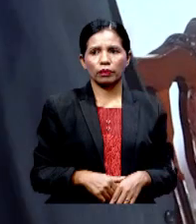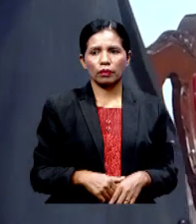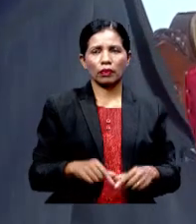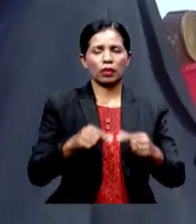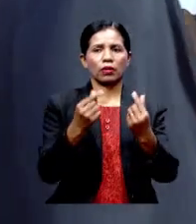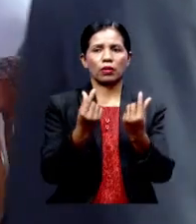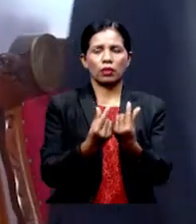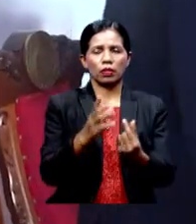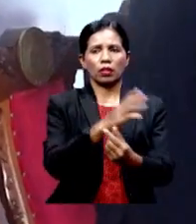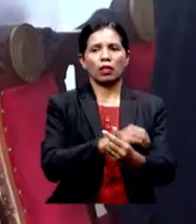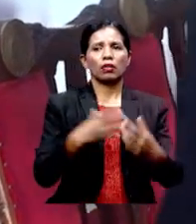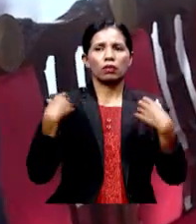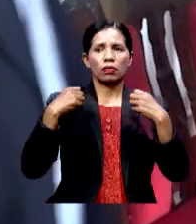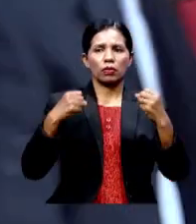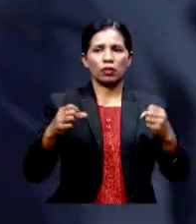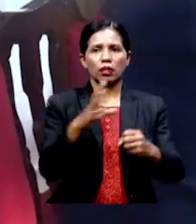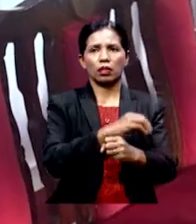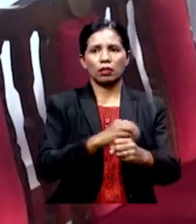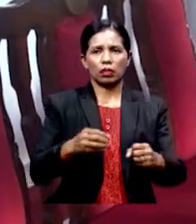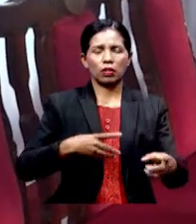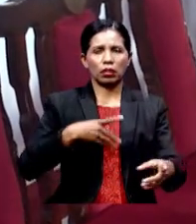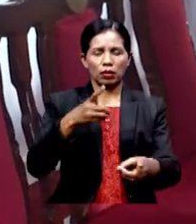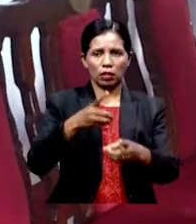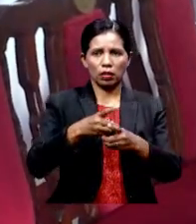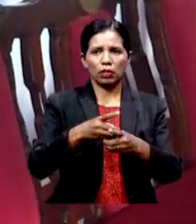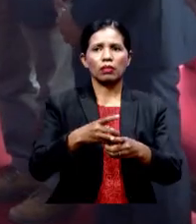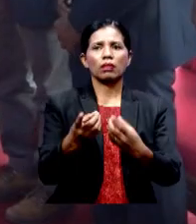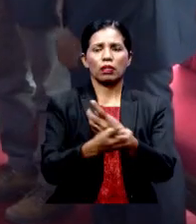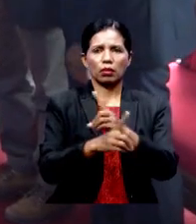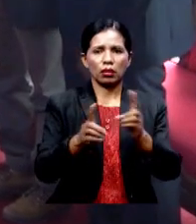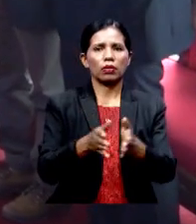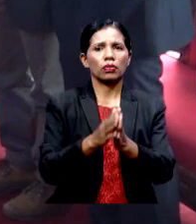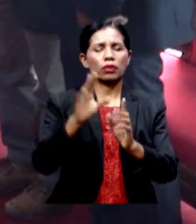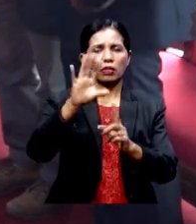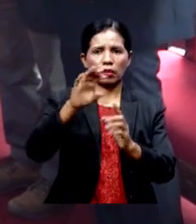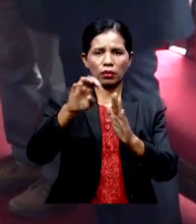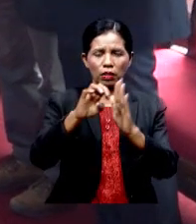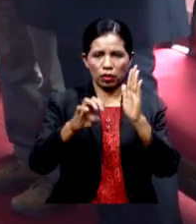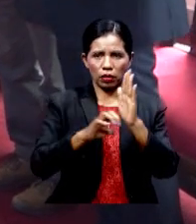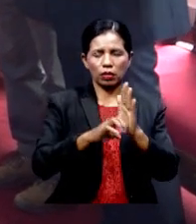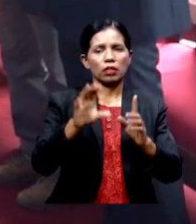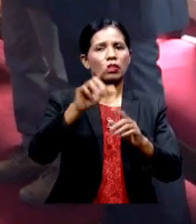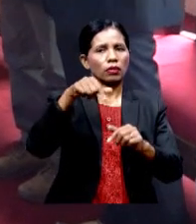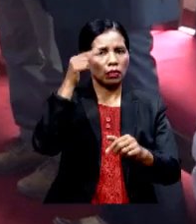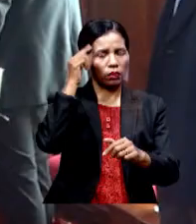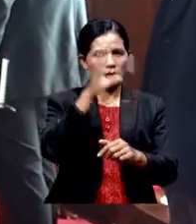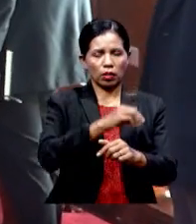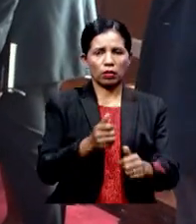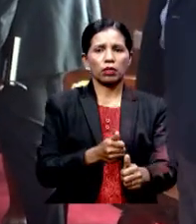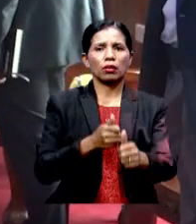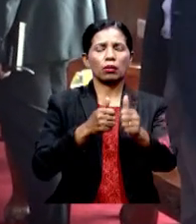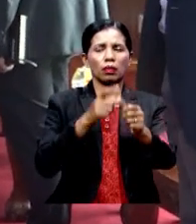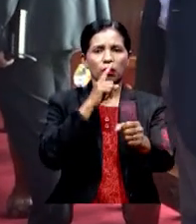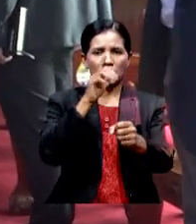Movimento junto à força política aliado defende direito democrática, cujo chefe Estado no chefe governo, atu cumpre